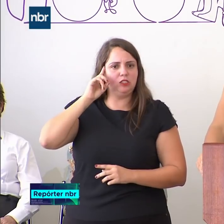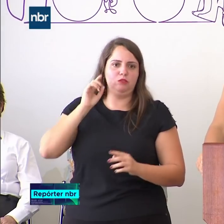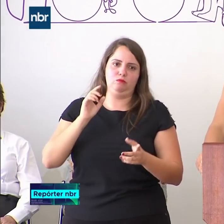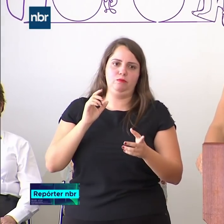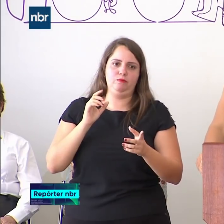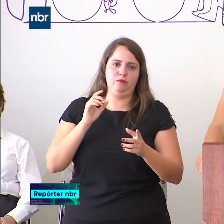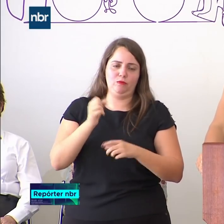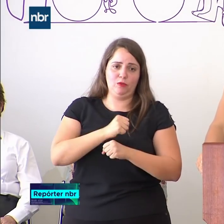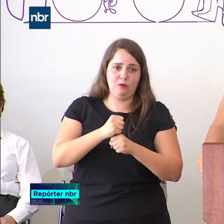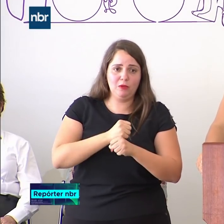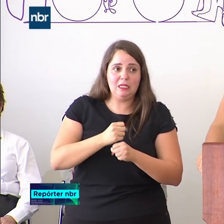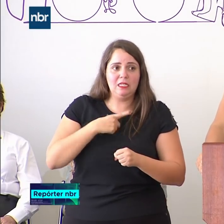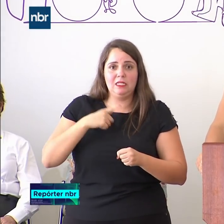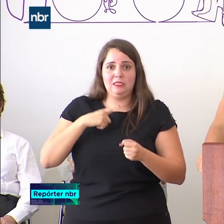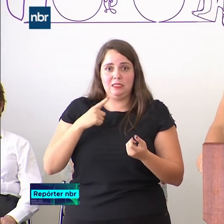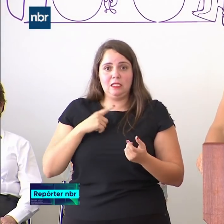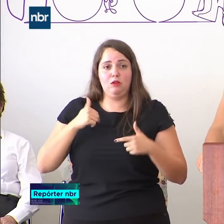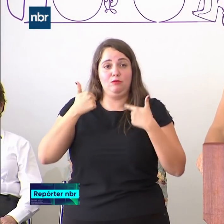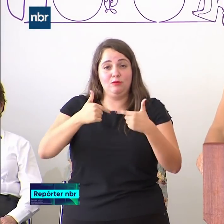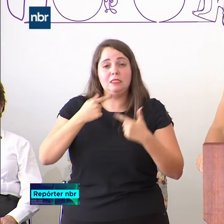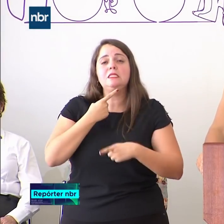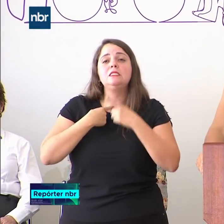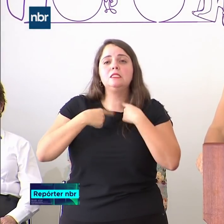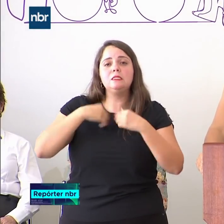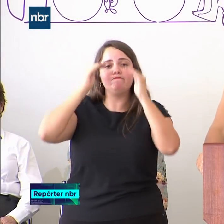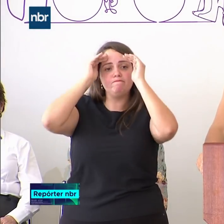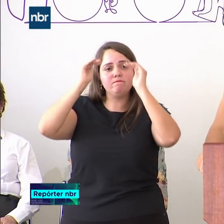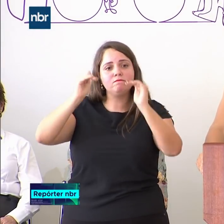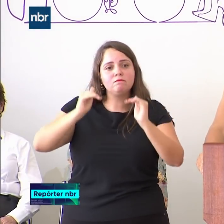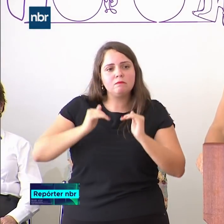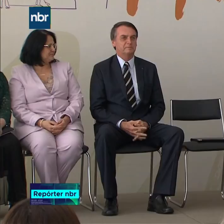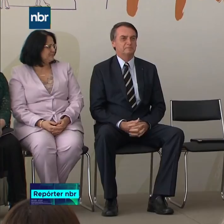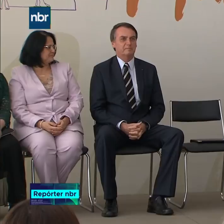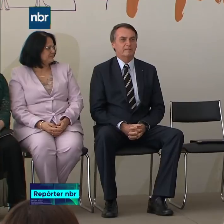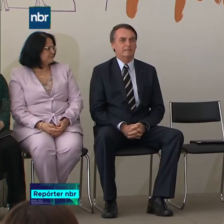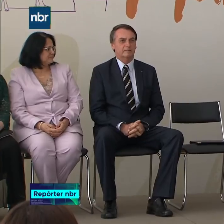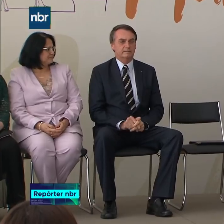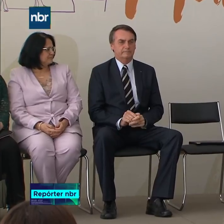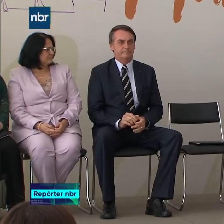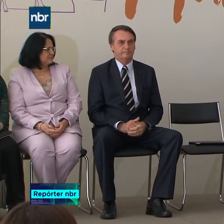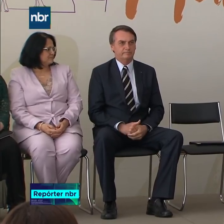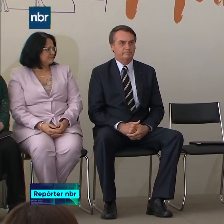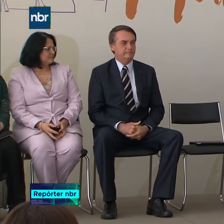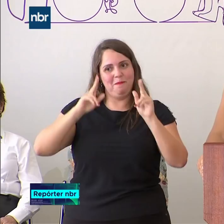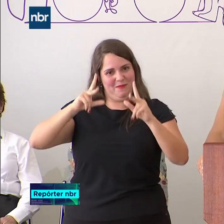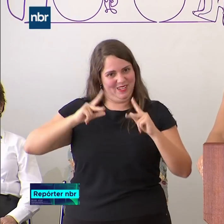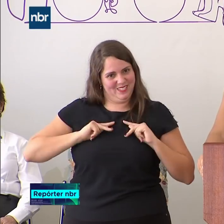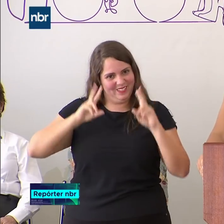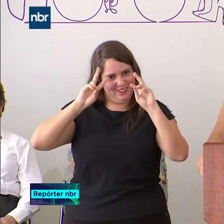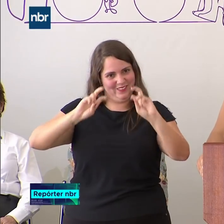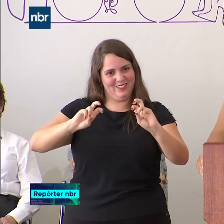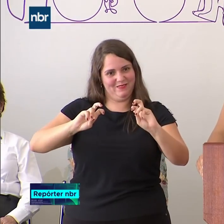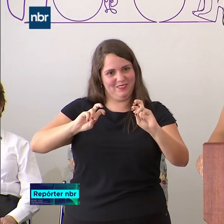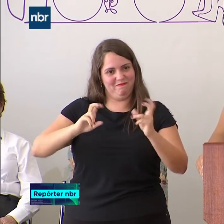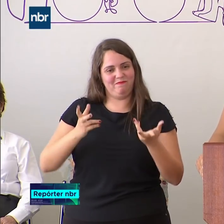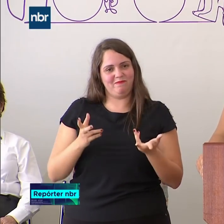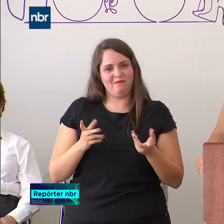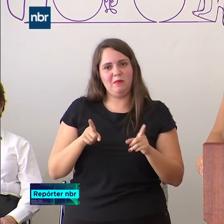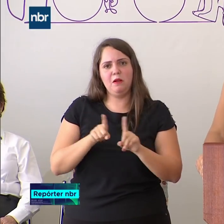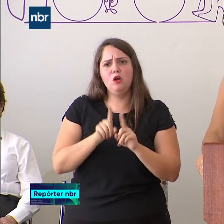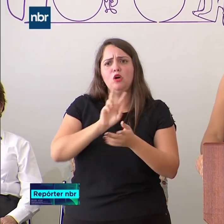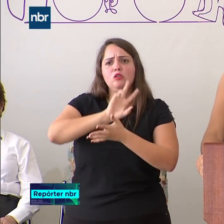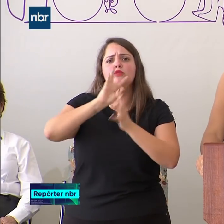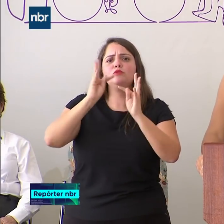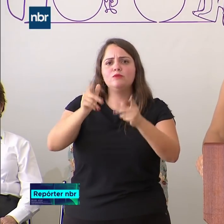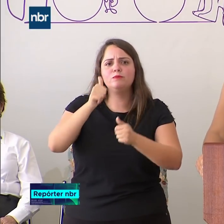de oportunidades, lutar pelo desejo de respeito, a necessária acolhida e o merecido reconhecimento. Para todas